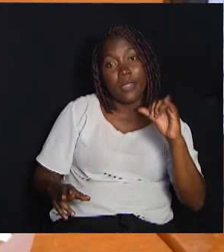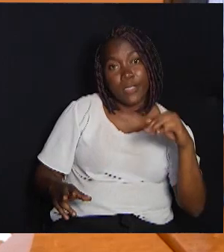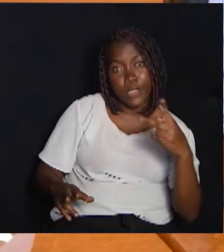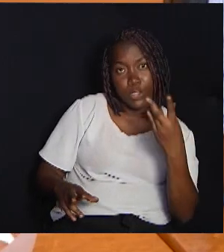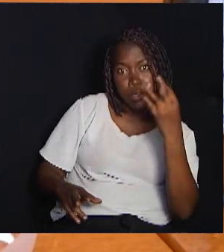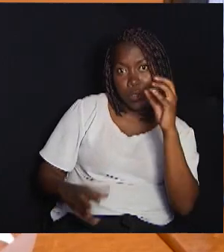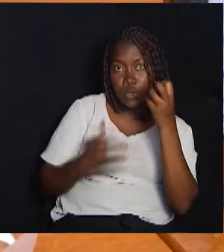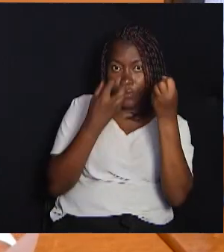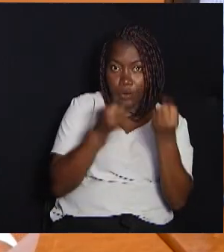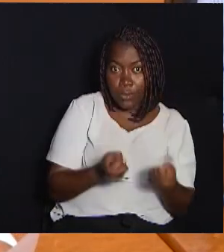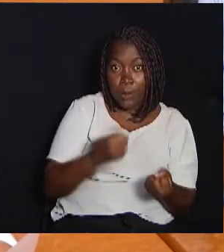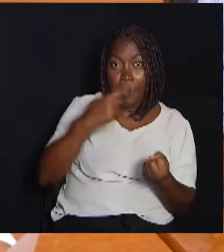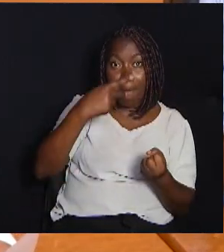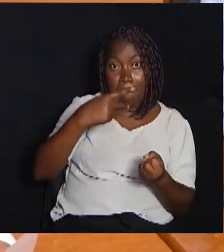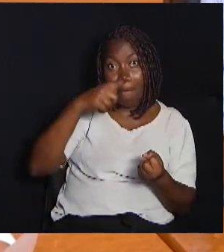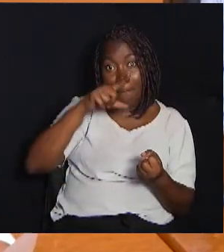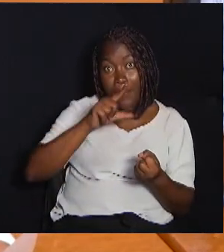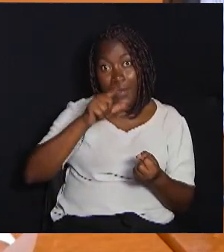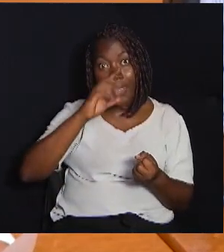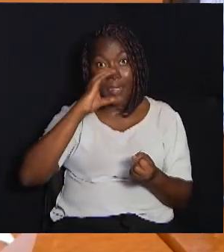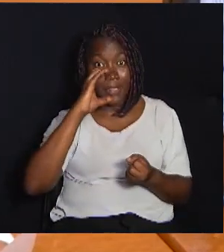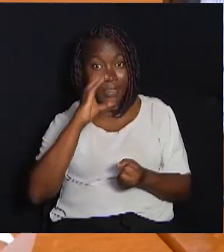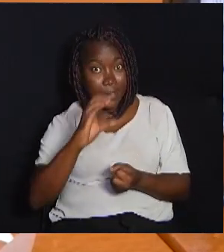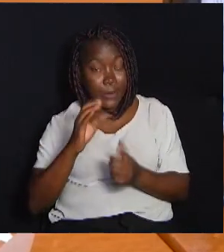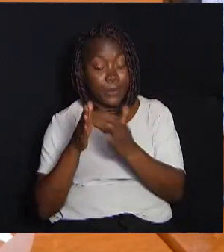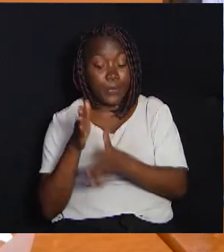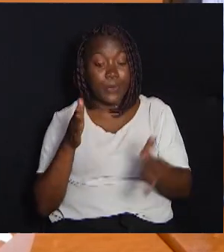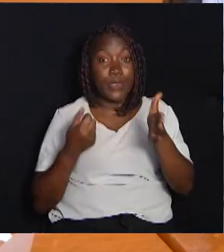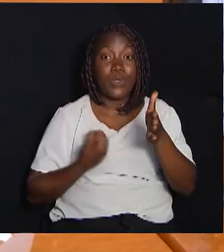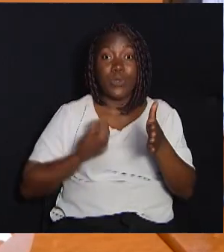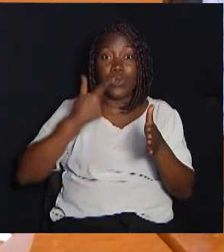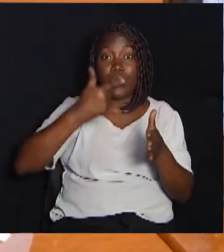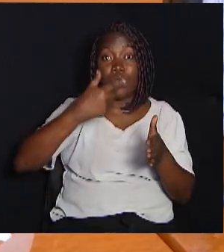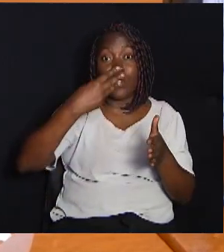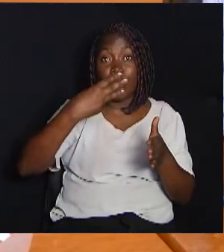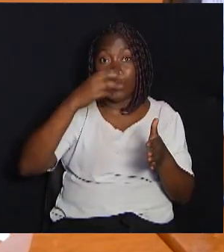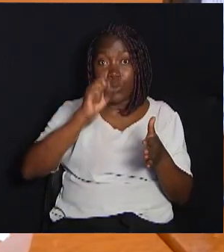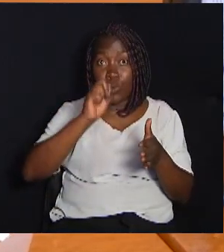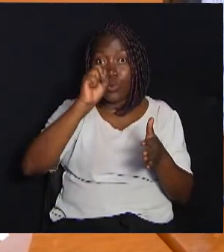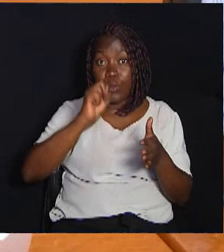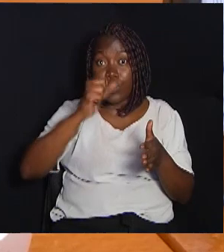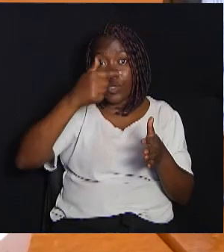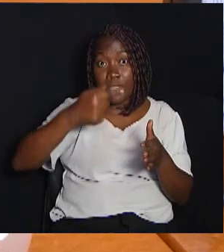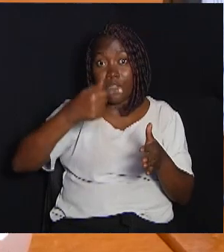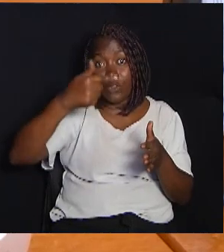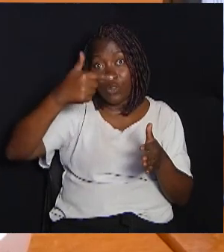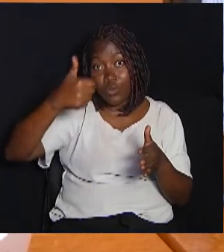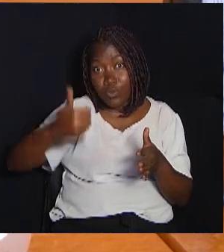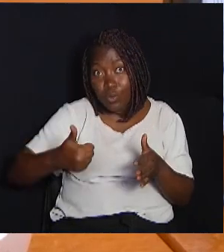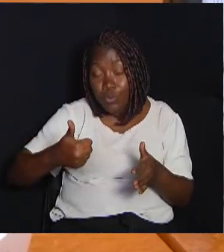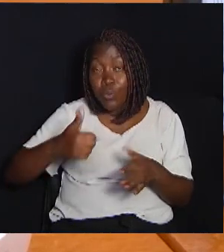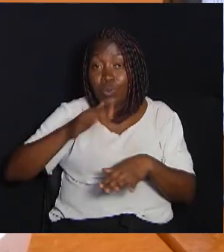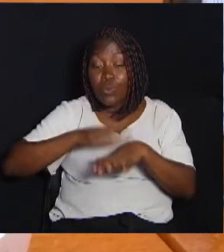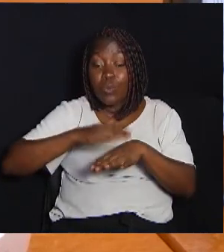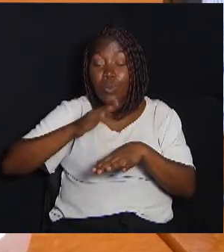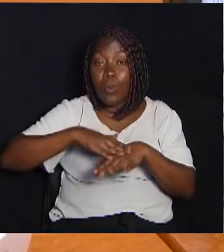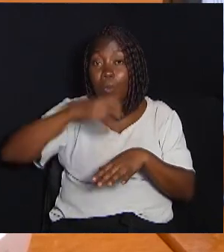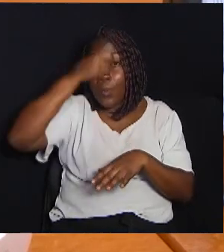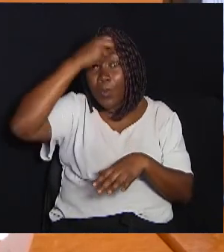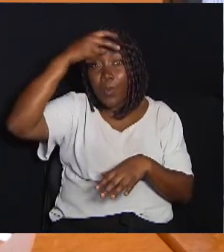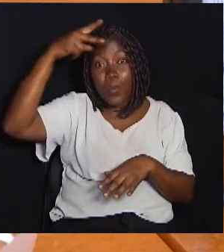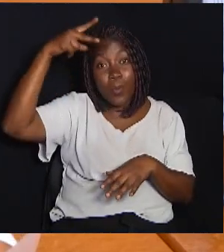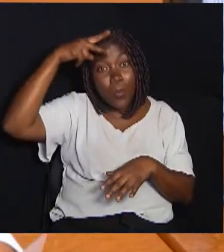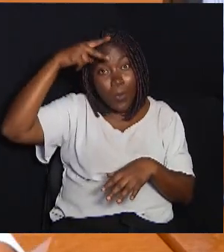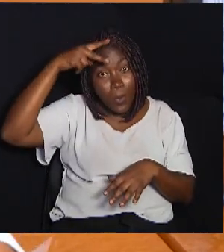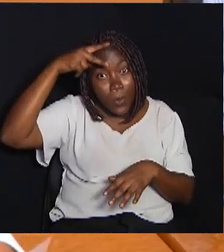favorável ao PLC 50 de 2023 do processo 238 871 da autoria do Prefeito Municipal que altera a artigo